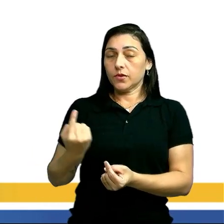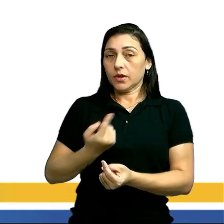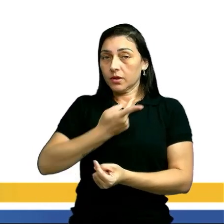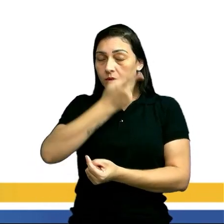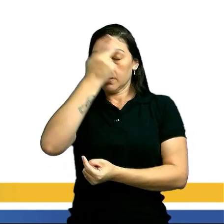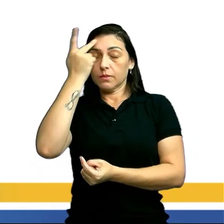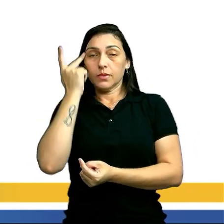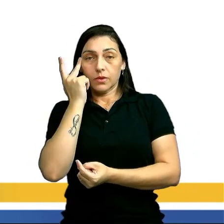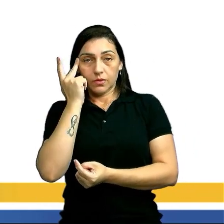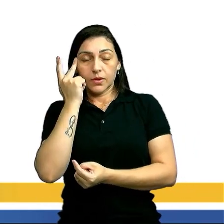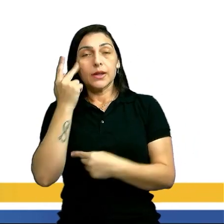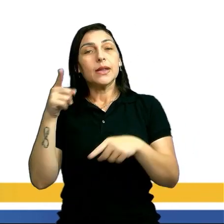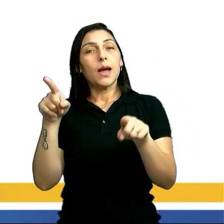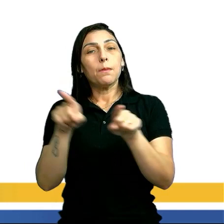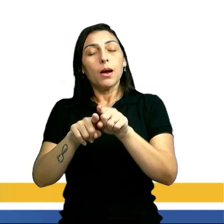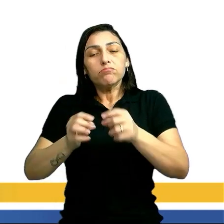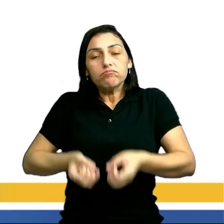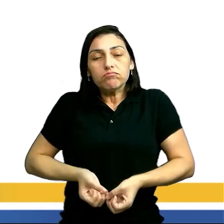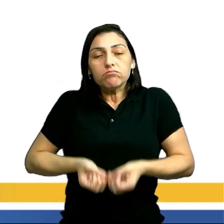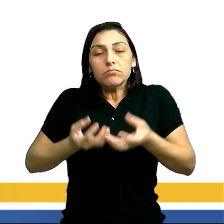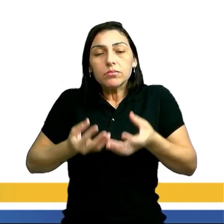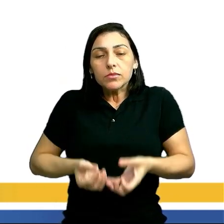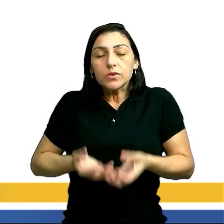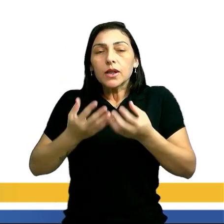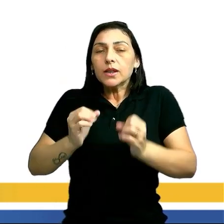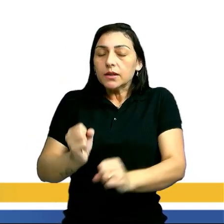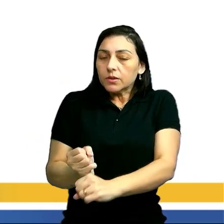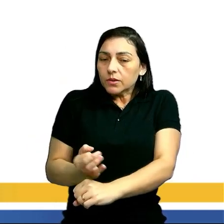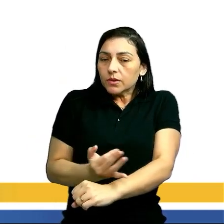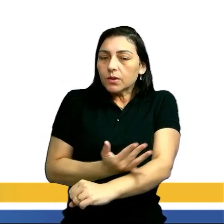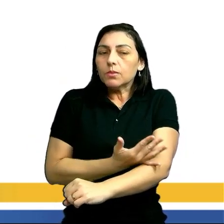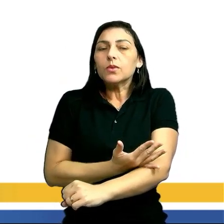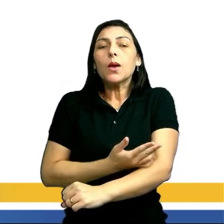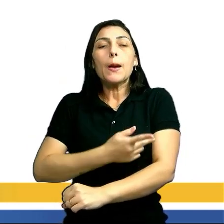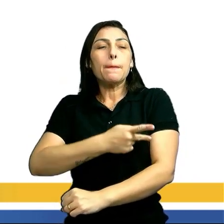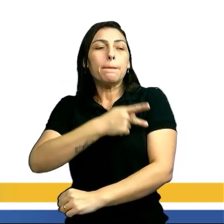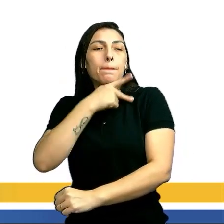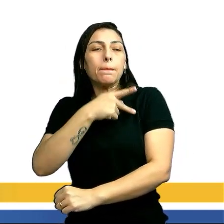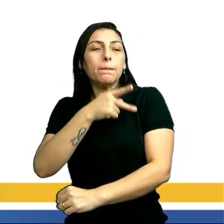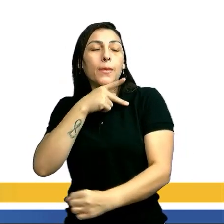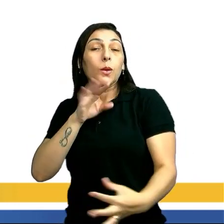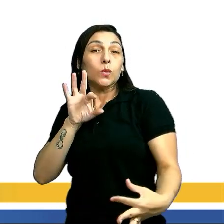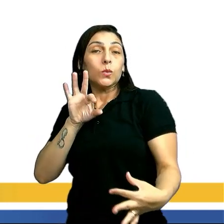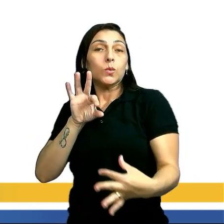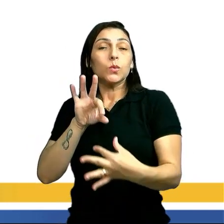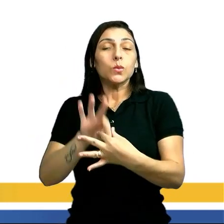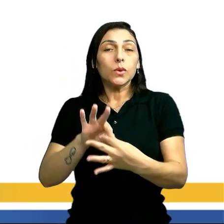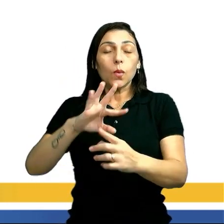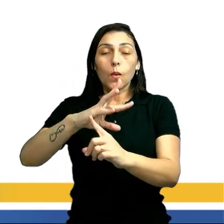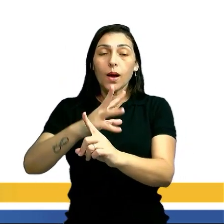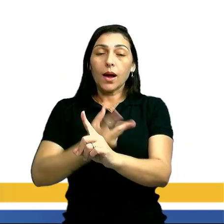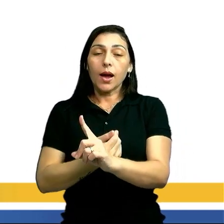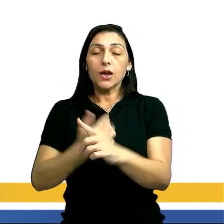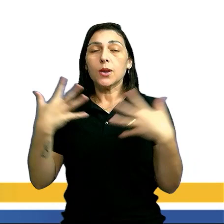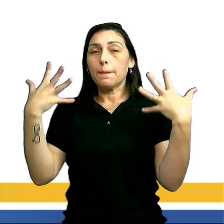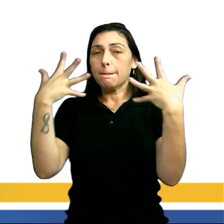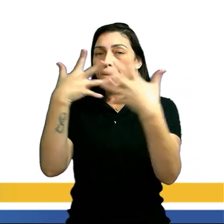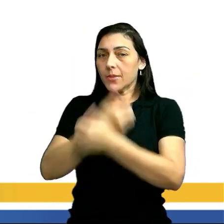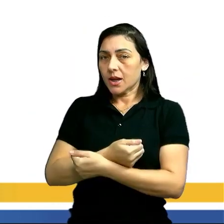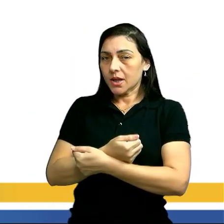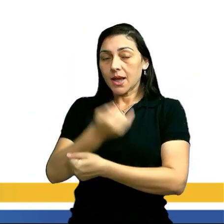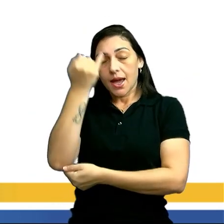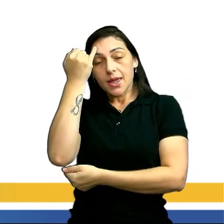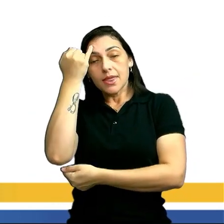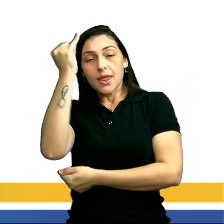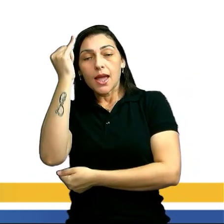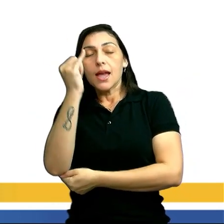das pessoas e a manifestação das suas emoções. Platão ligou a arte à beleza. Então a